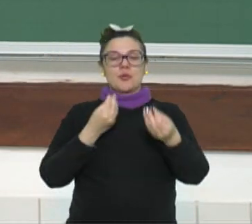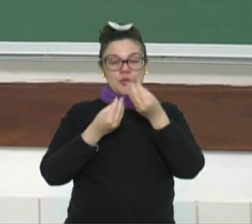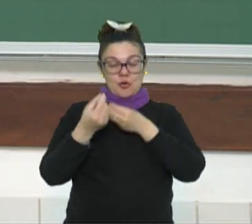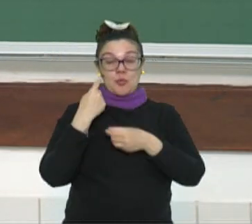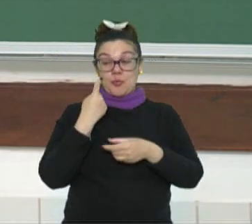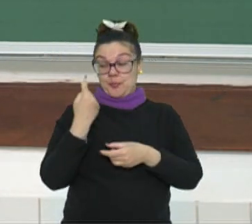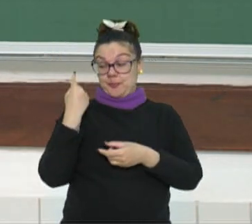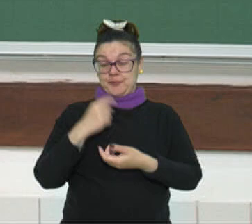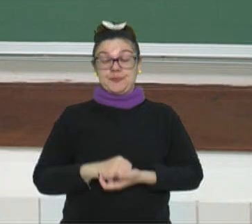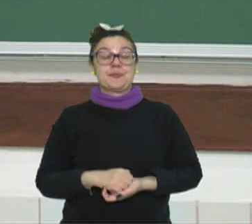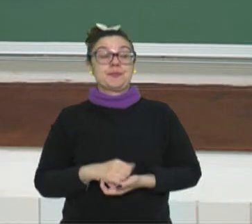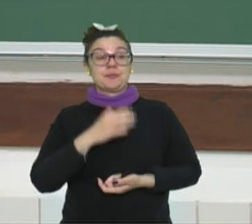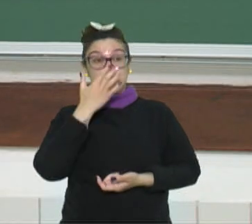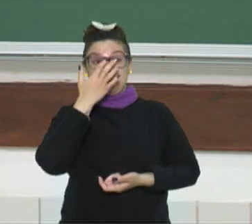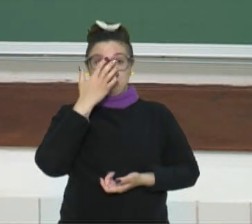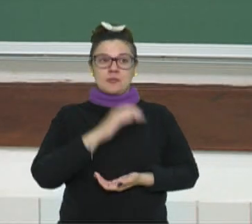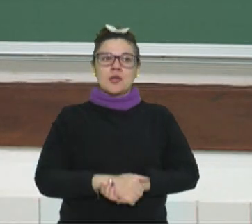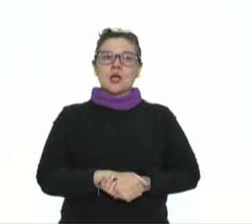fazê-lo.